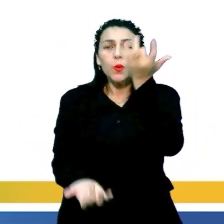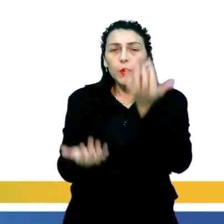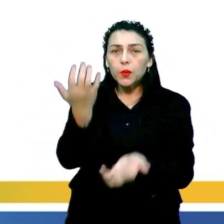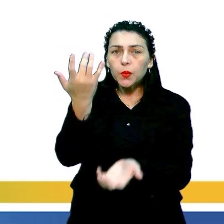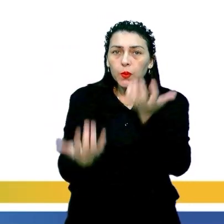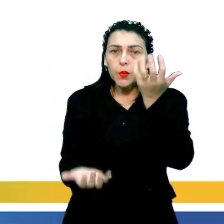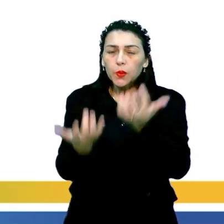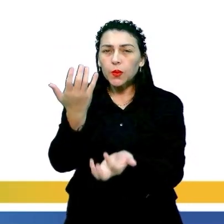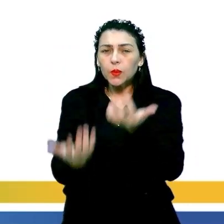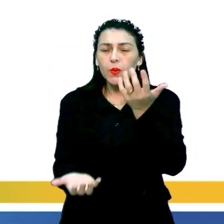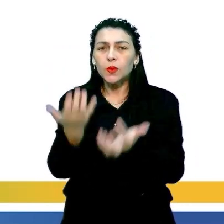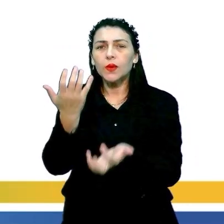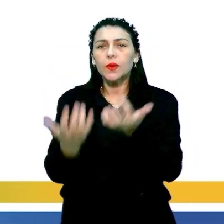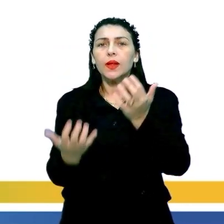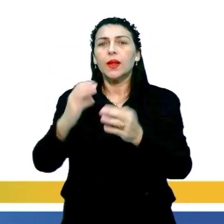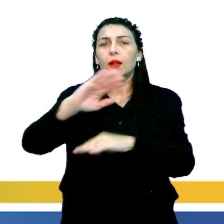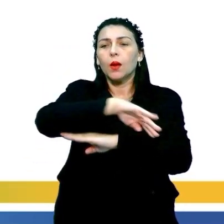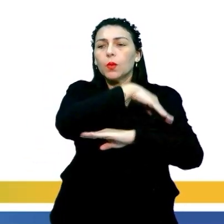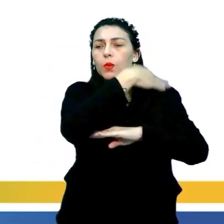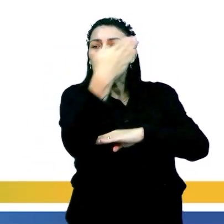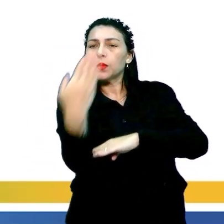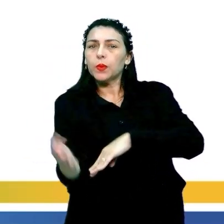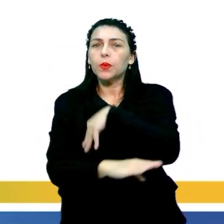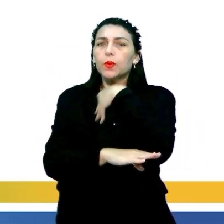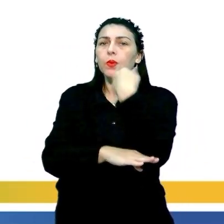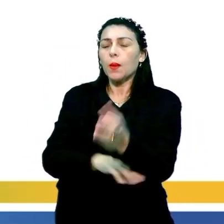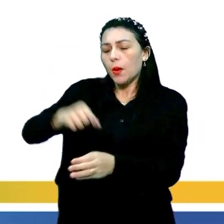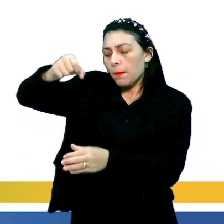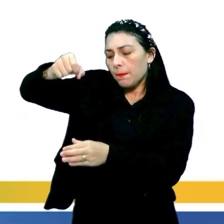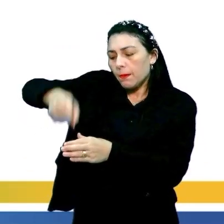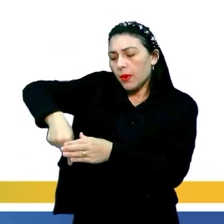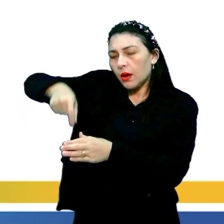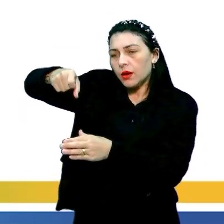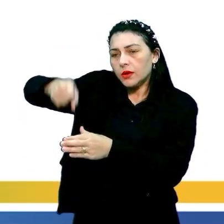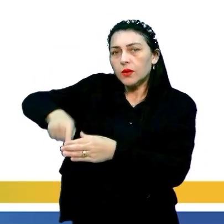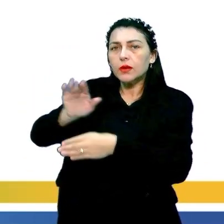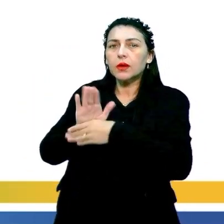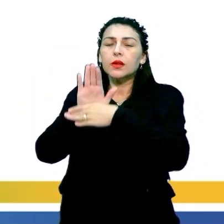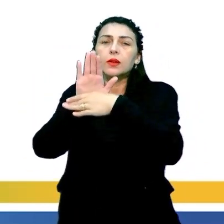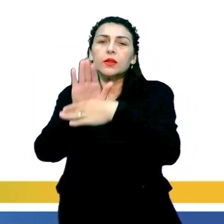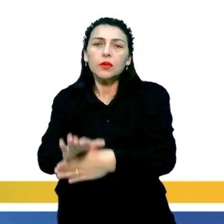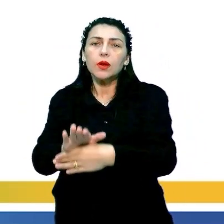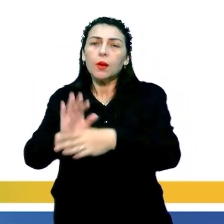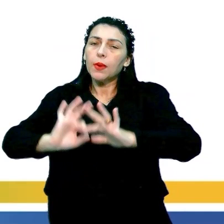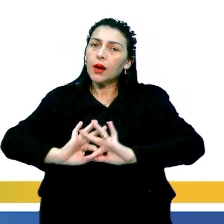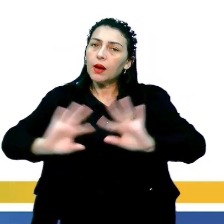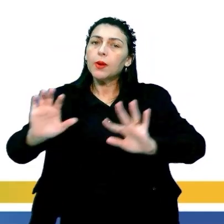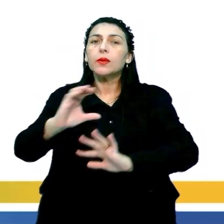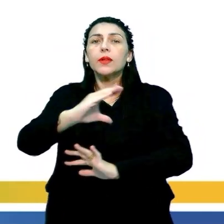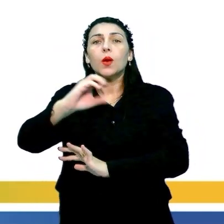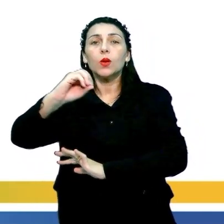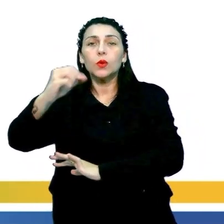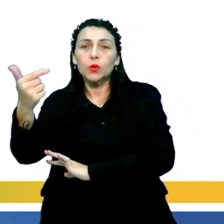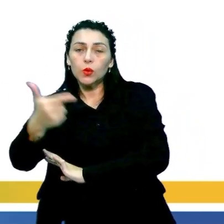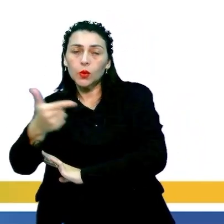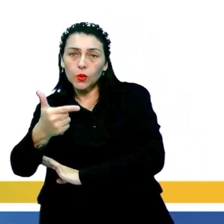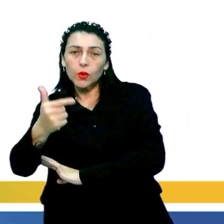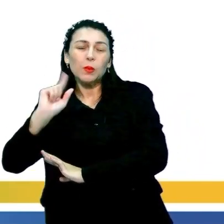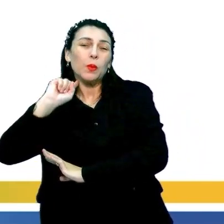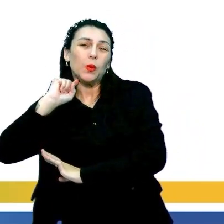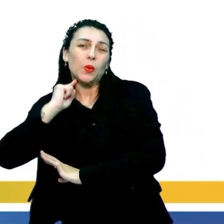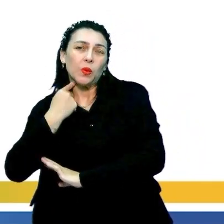da deteriorização das árvores derrubadas para o plantio, que contribuíram para a liberação de gás carbônico e poluentes